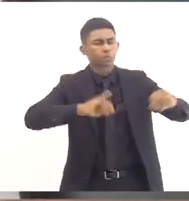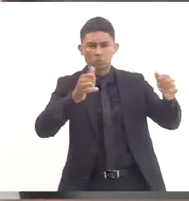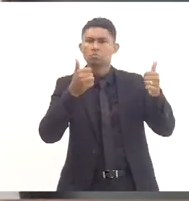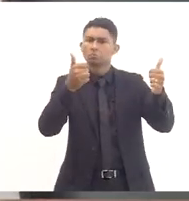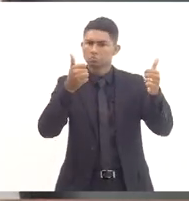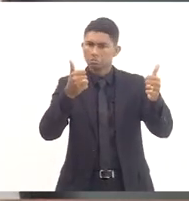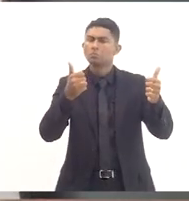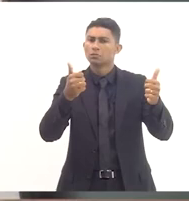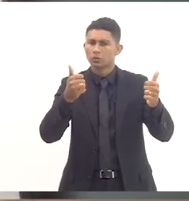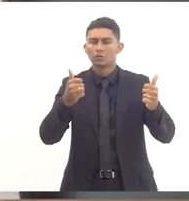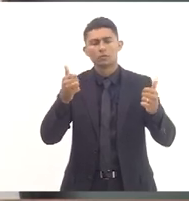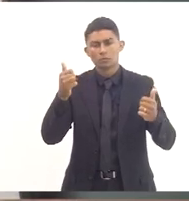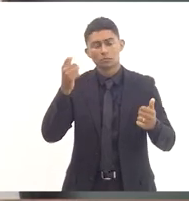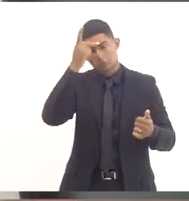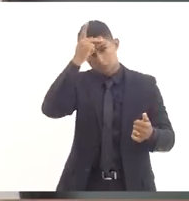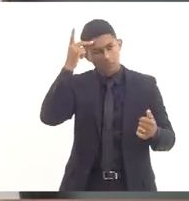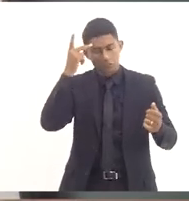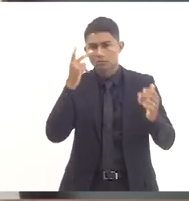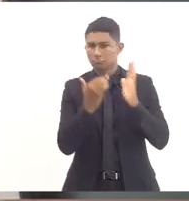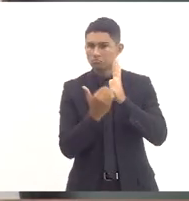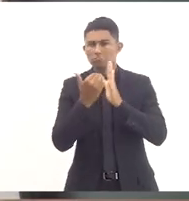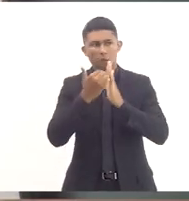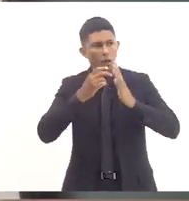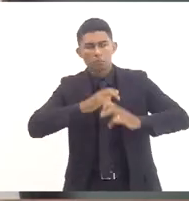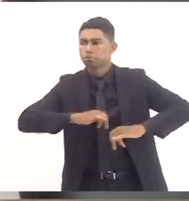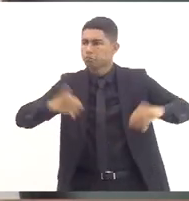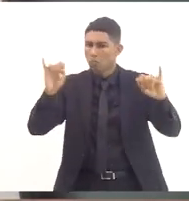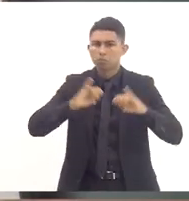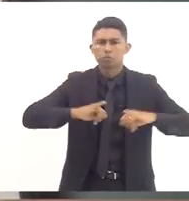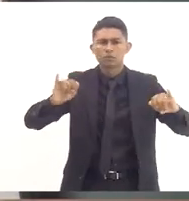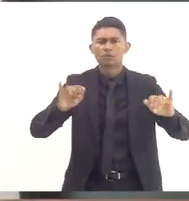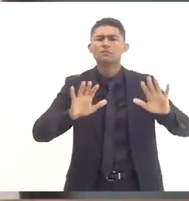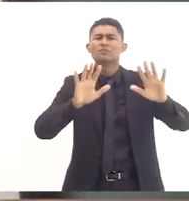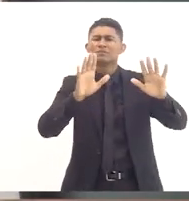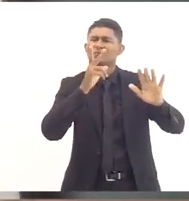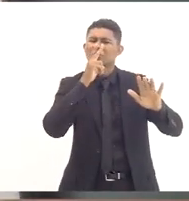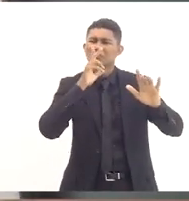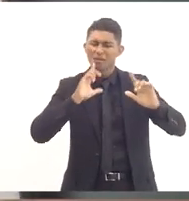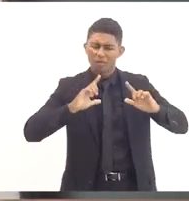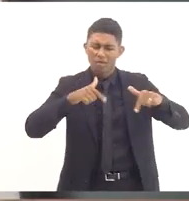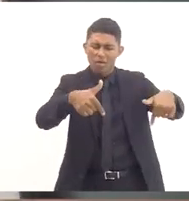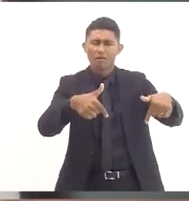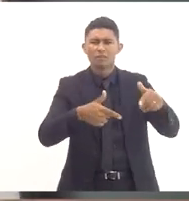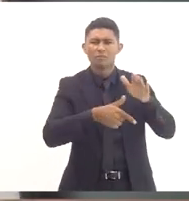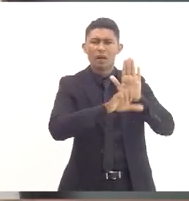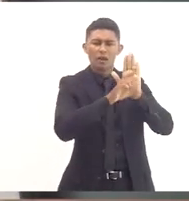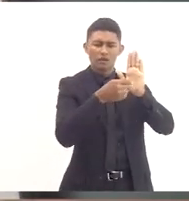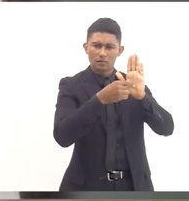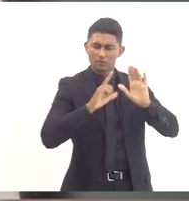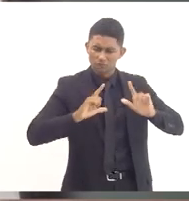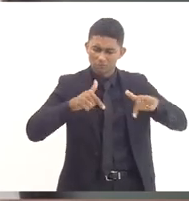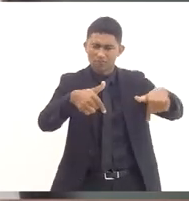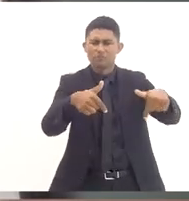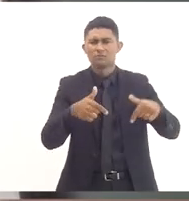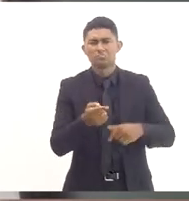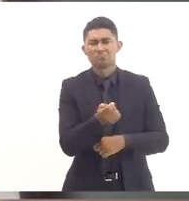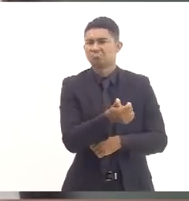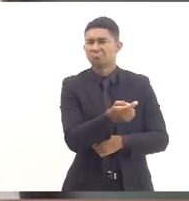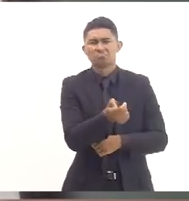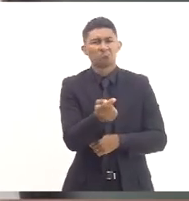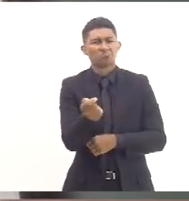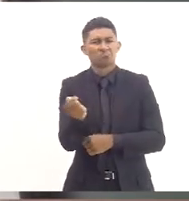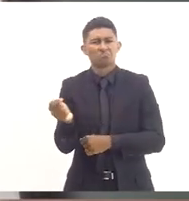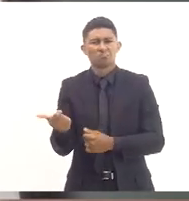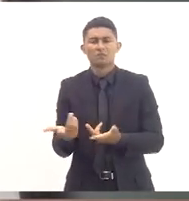mais espaço Mas publicidade mas na a efetividade dele né no Exercício dos direitos eu